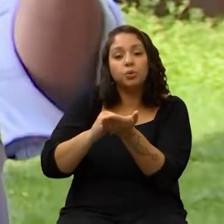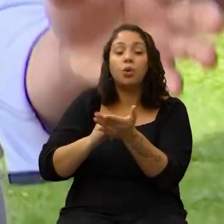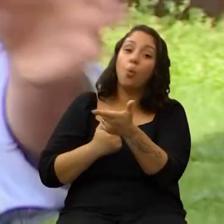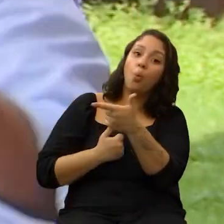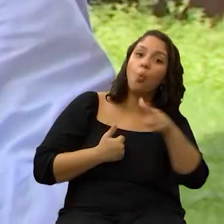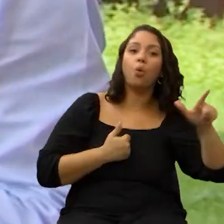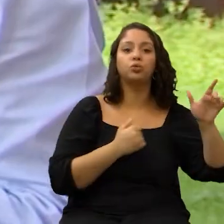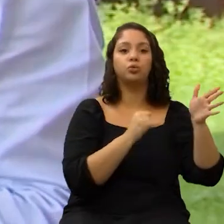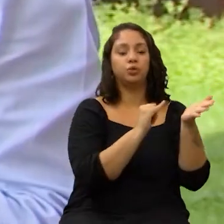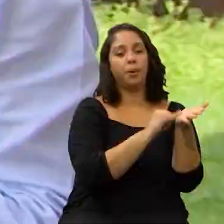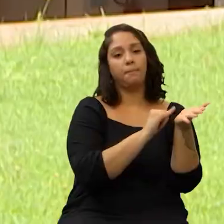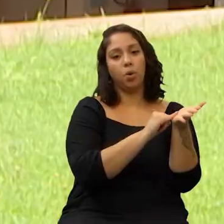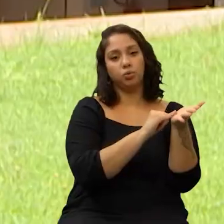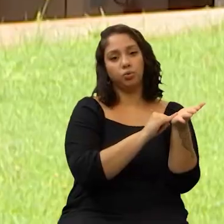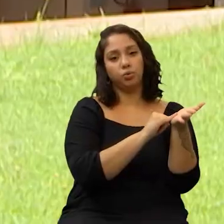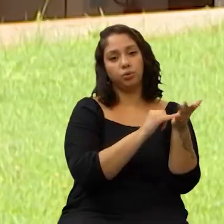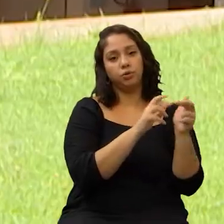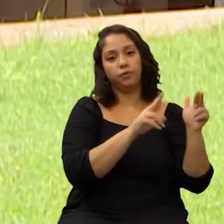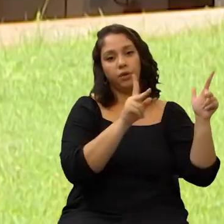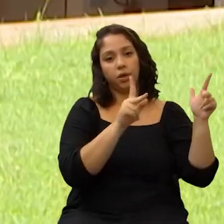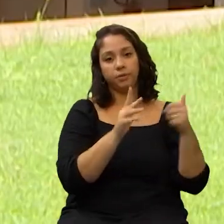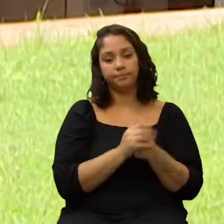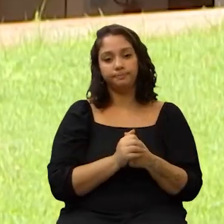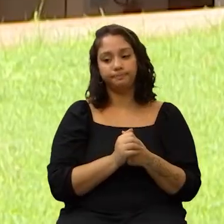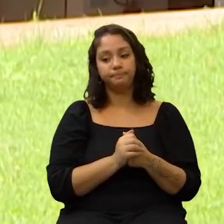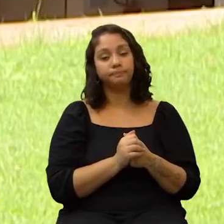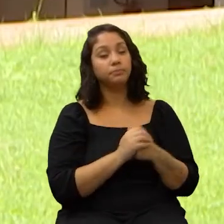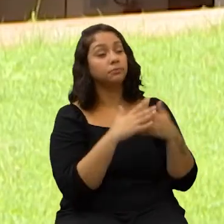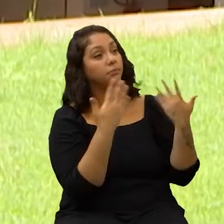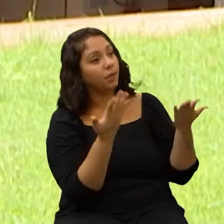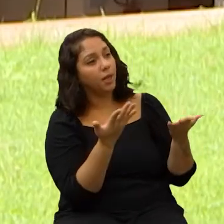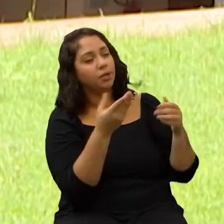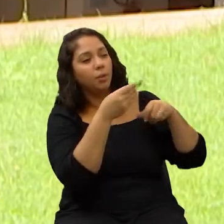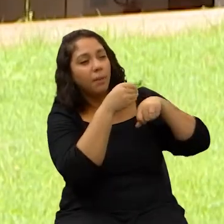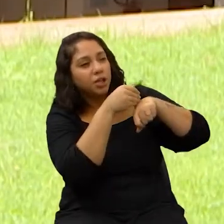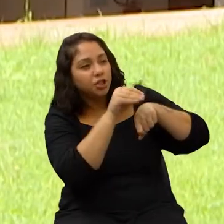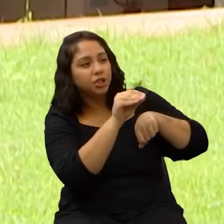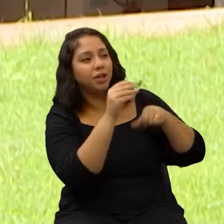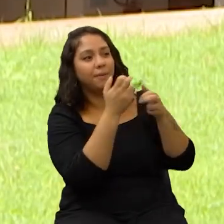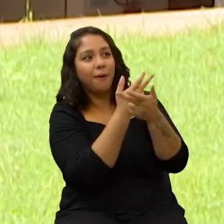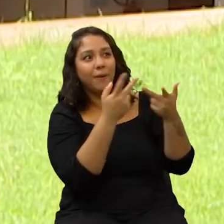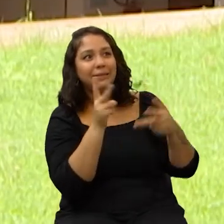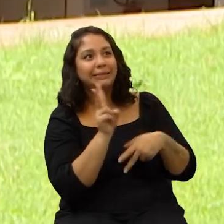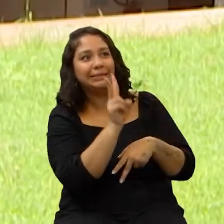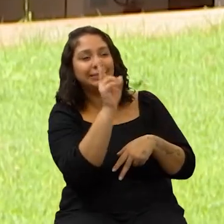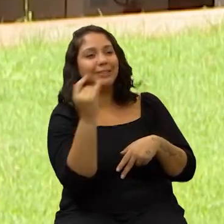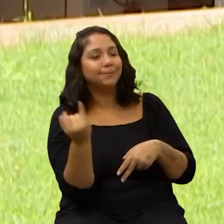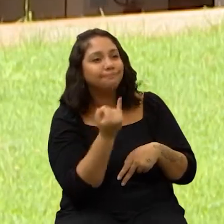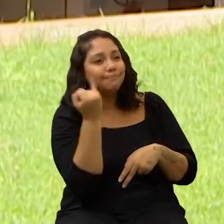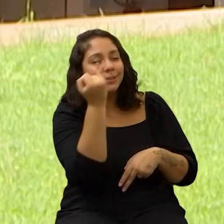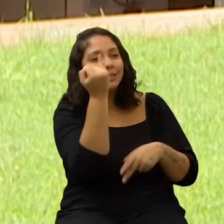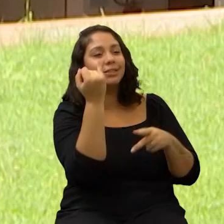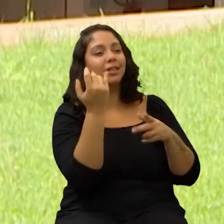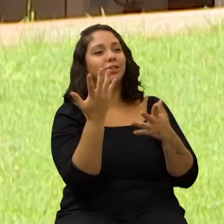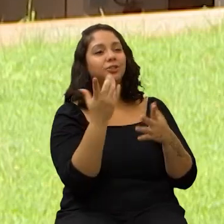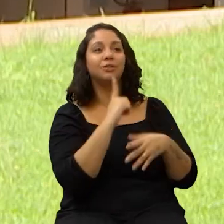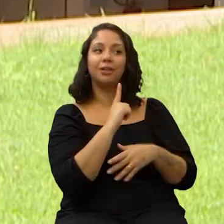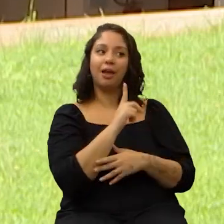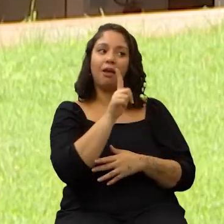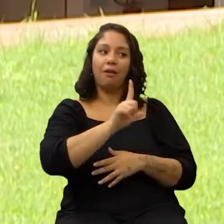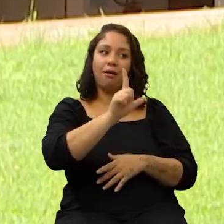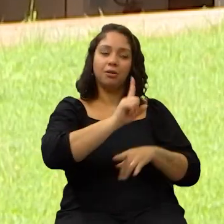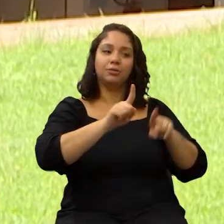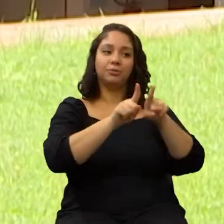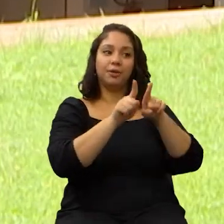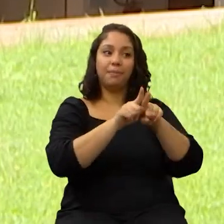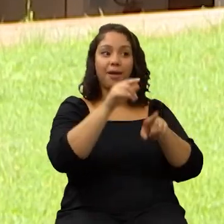com outros tipos de impostos. Agora, se fosse, né, para dar uma dica valiosa, né?